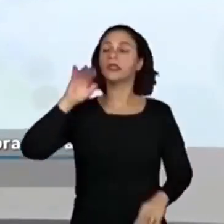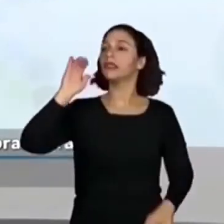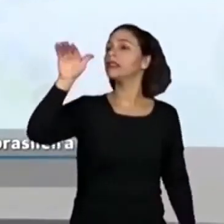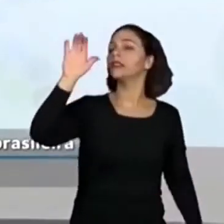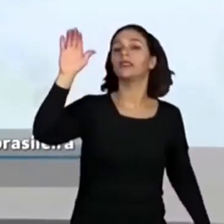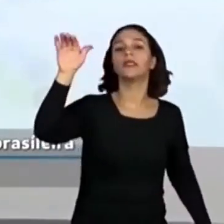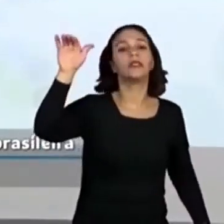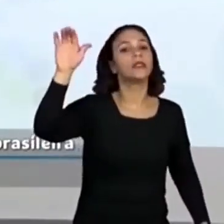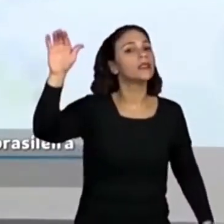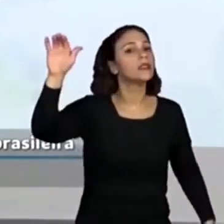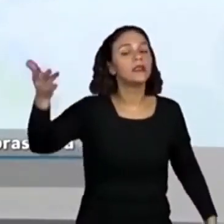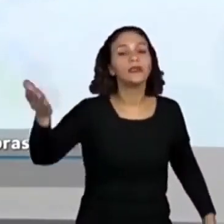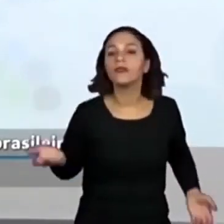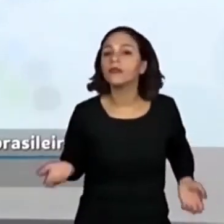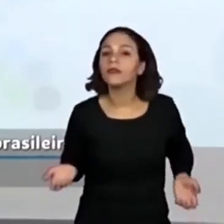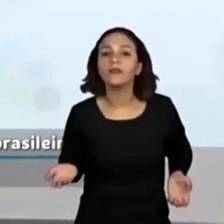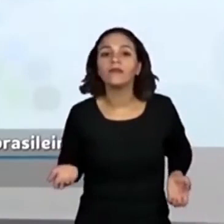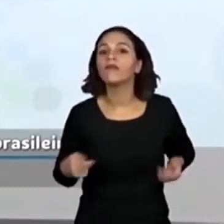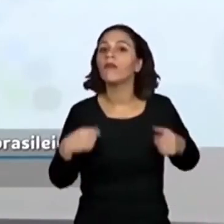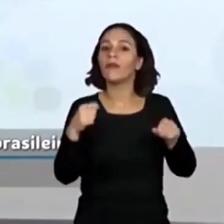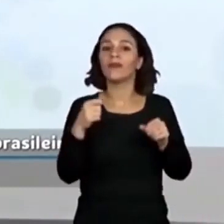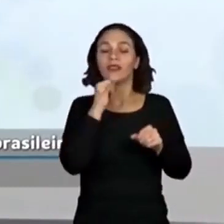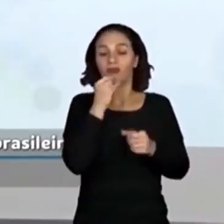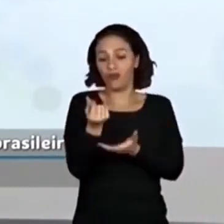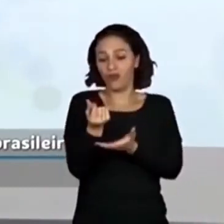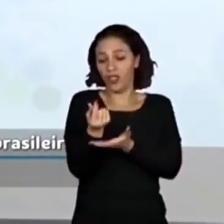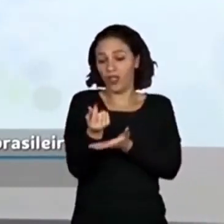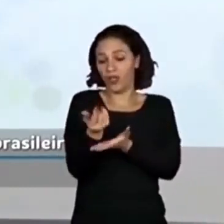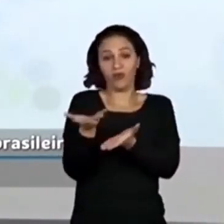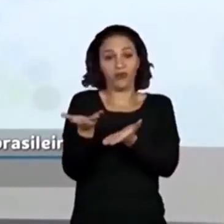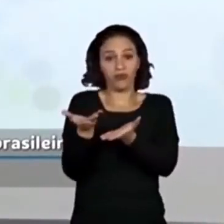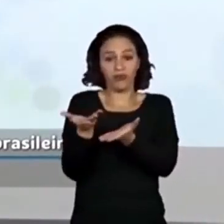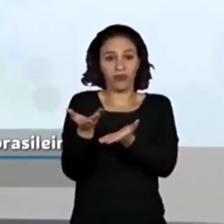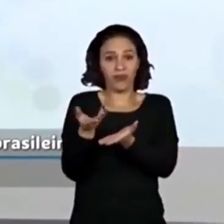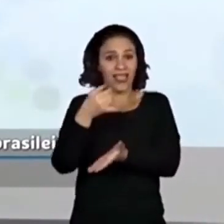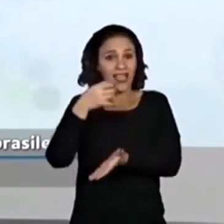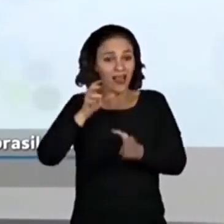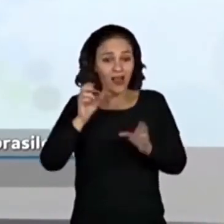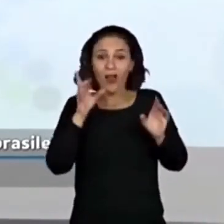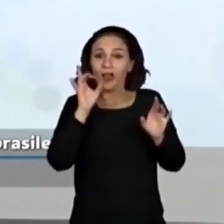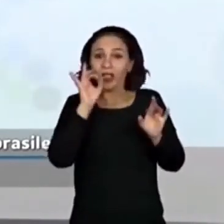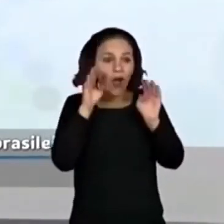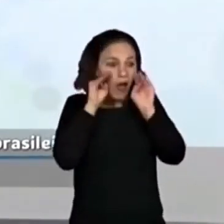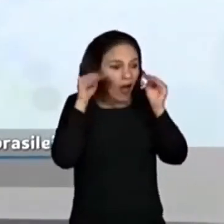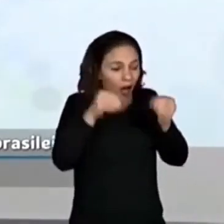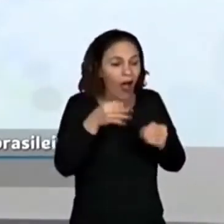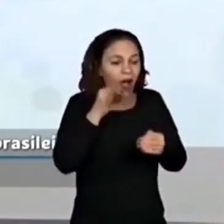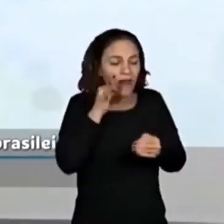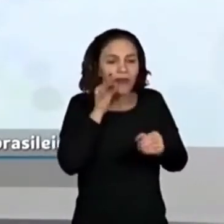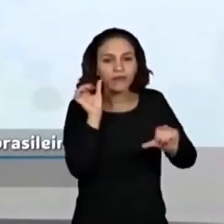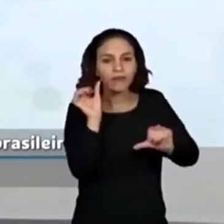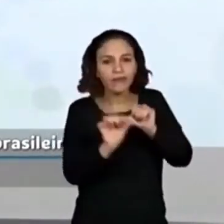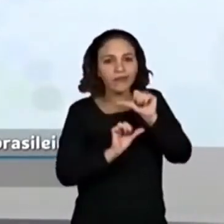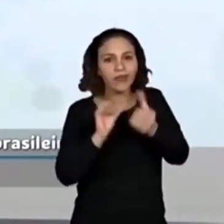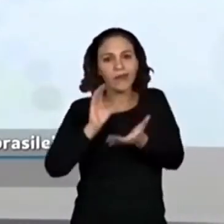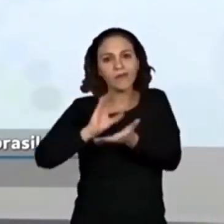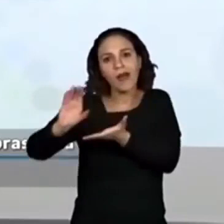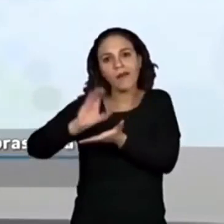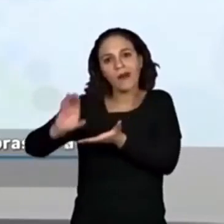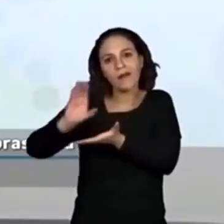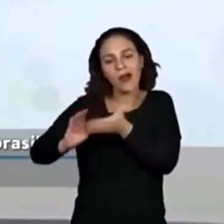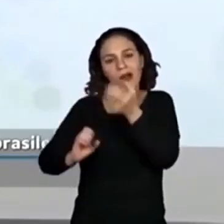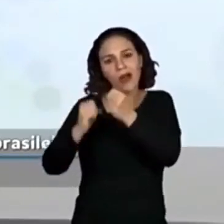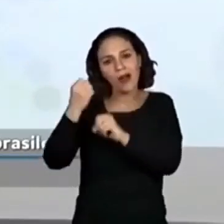a mudar seu capital do café ou das fazendas para a indústria. E desse